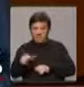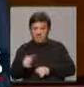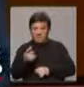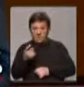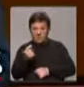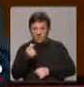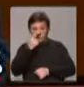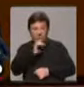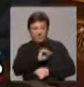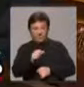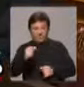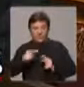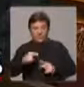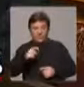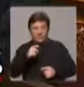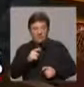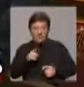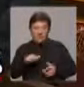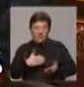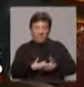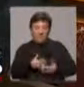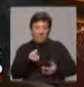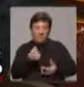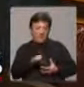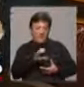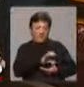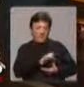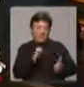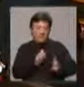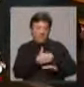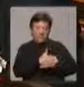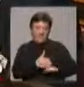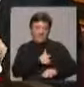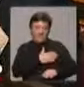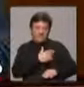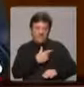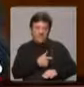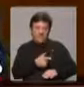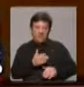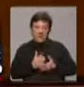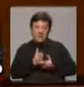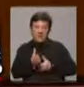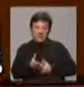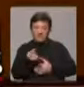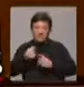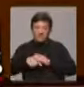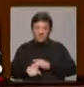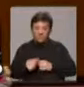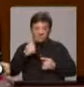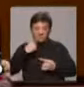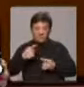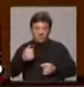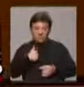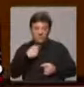senhor contribuinte Manuel. Propor a capitalização de pequenas e médias empresas através de fundos públicos,